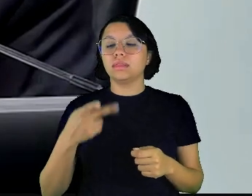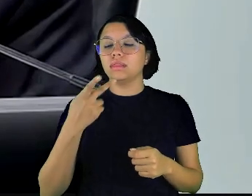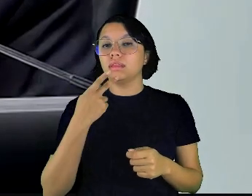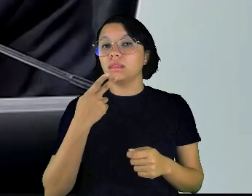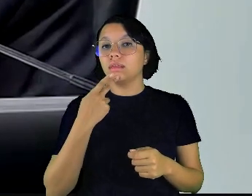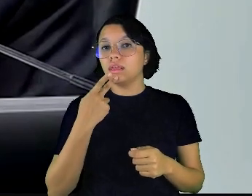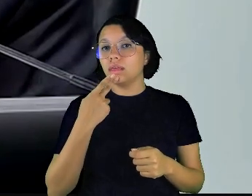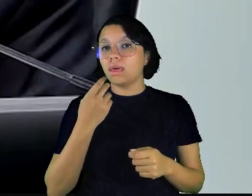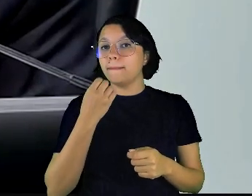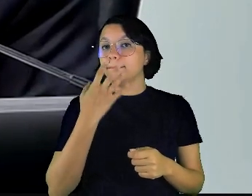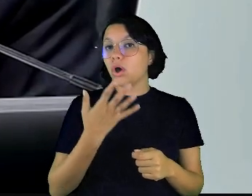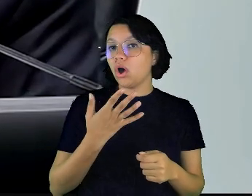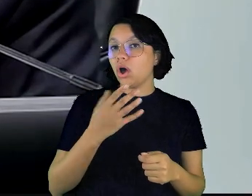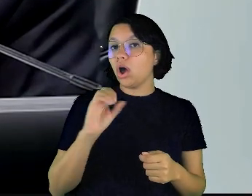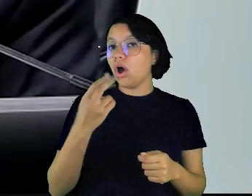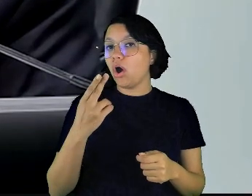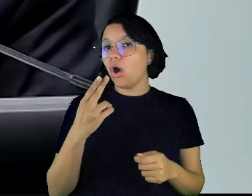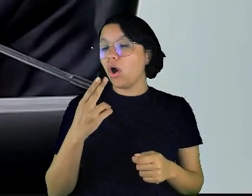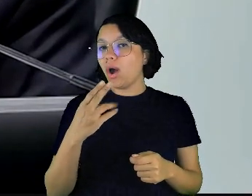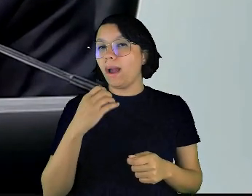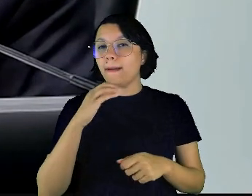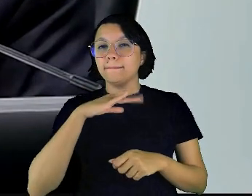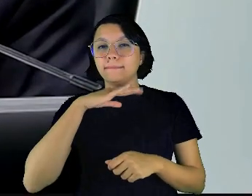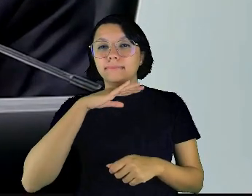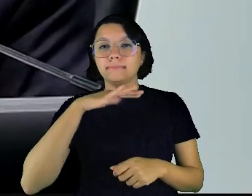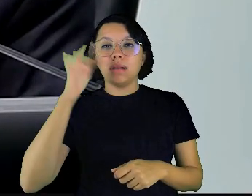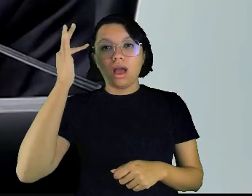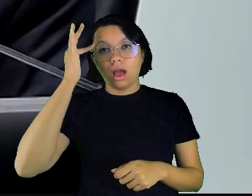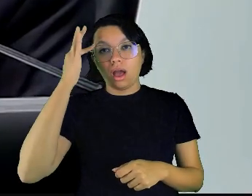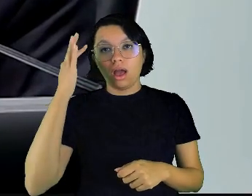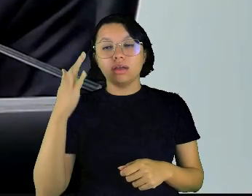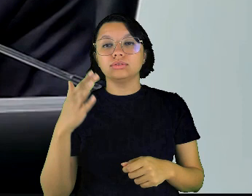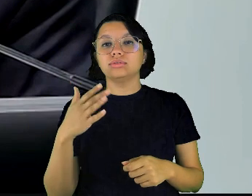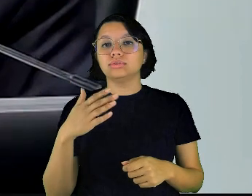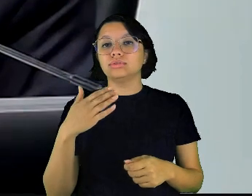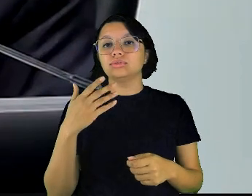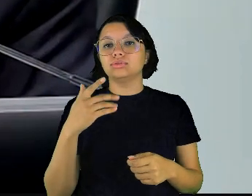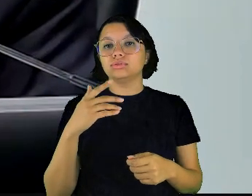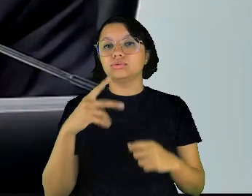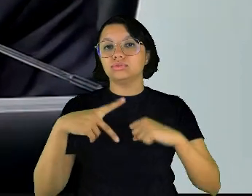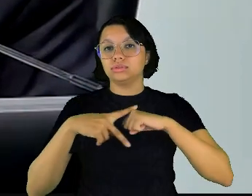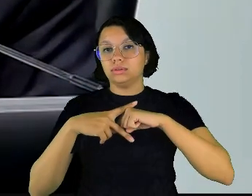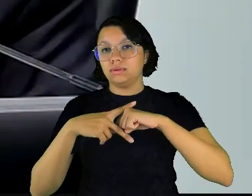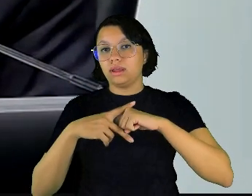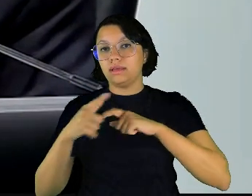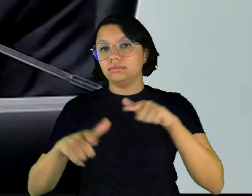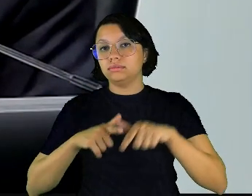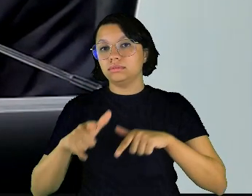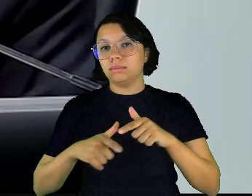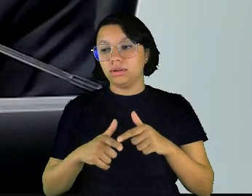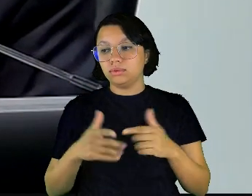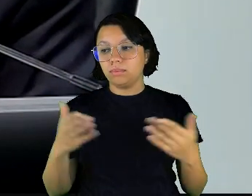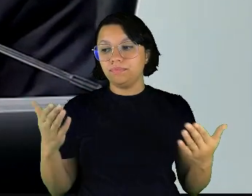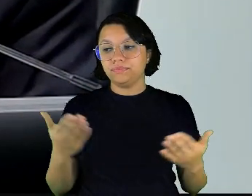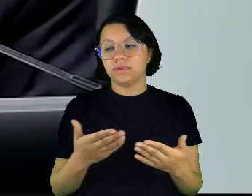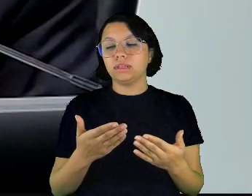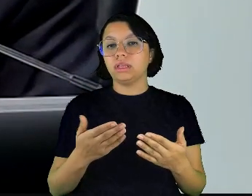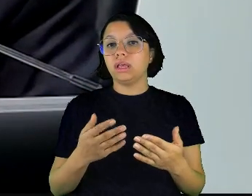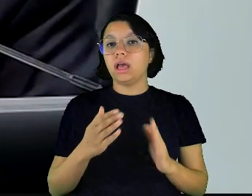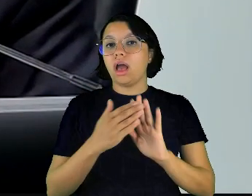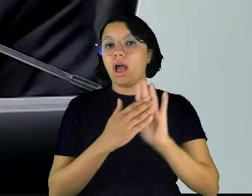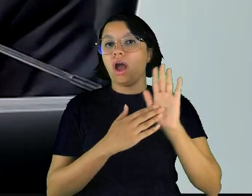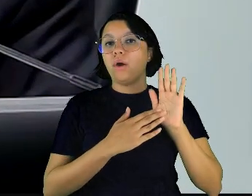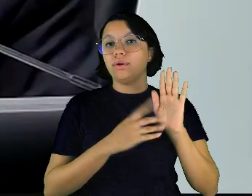fé do segurado, né? No caso aqui para nós, segurado, trabalhador lá. E que esse ajuizamento, sendo